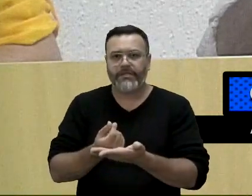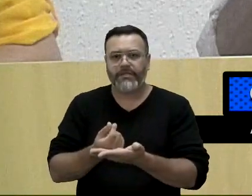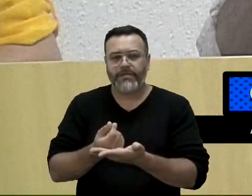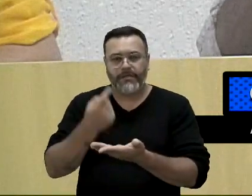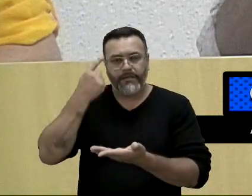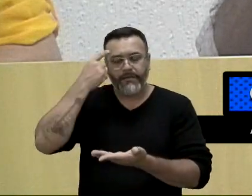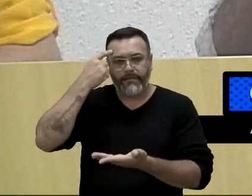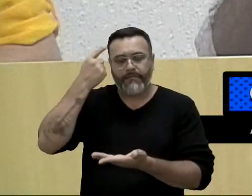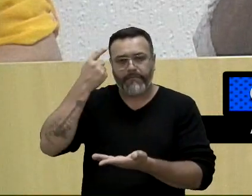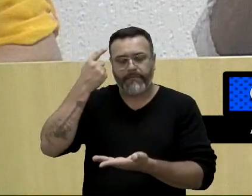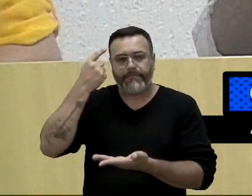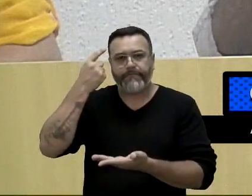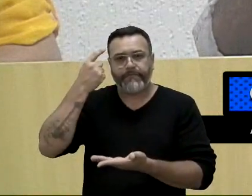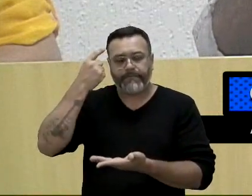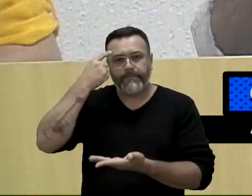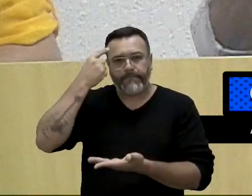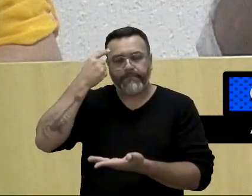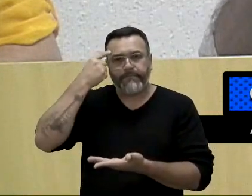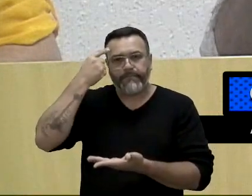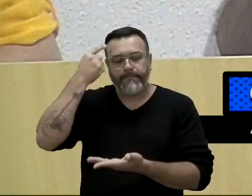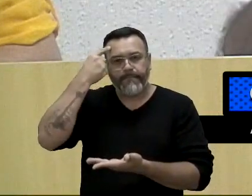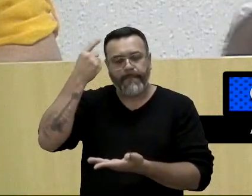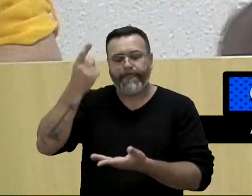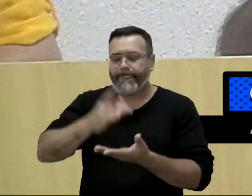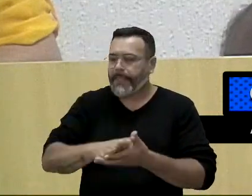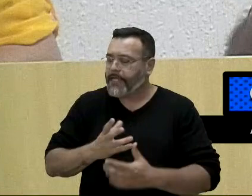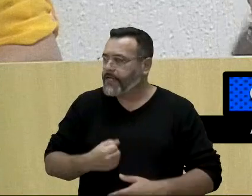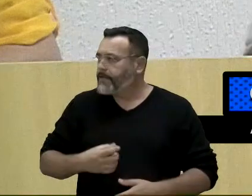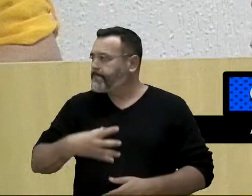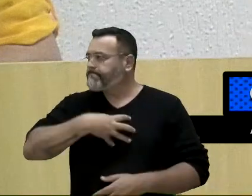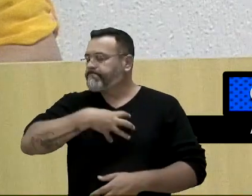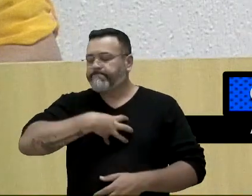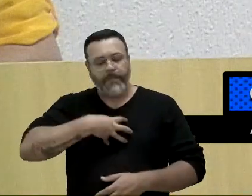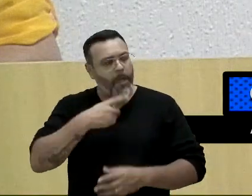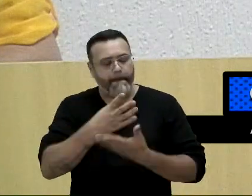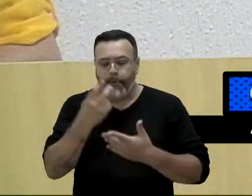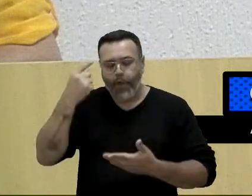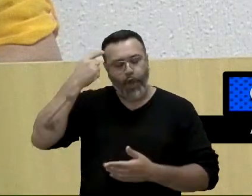Imagine o estado emocional dessa mãe.